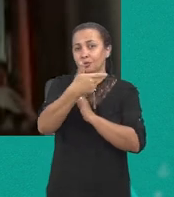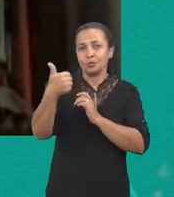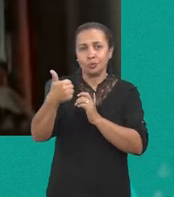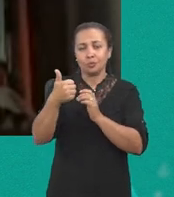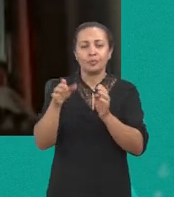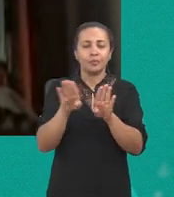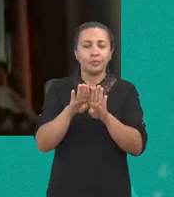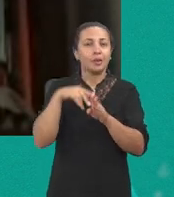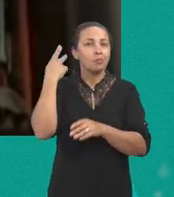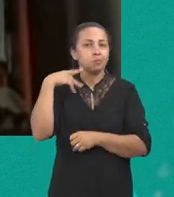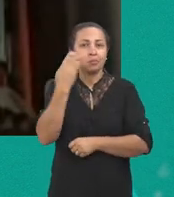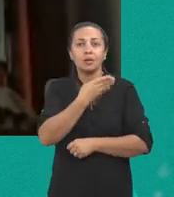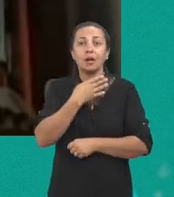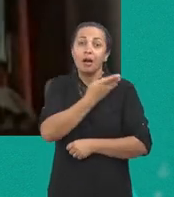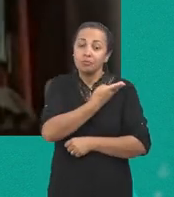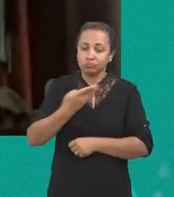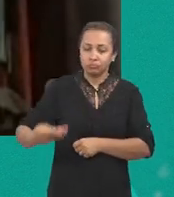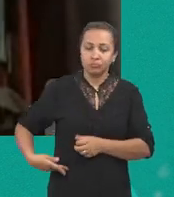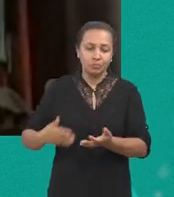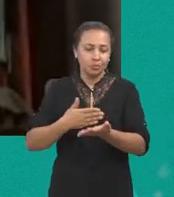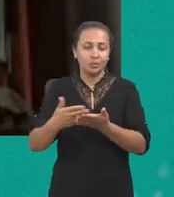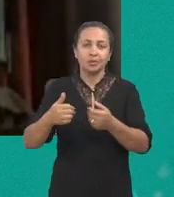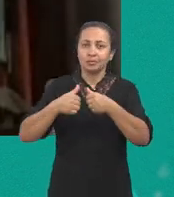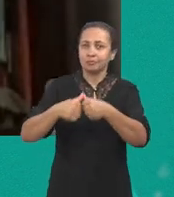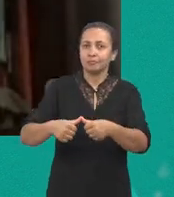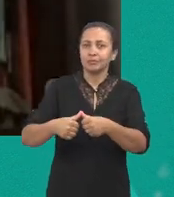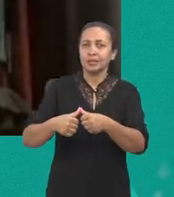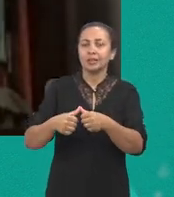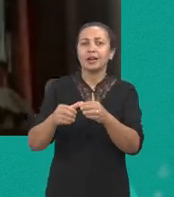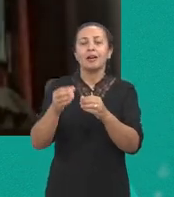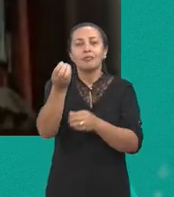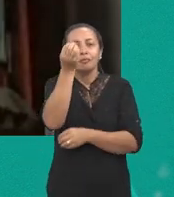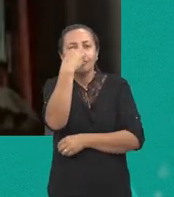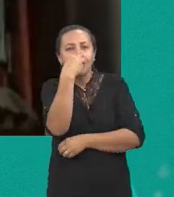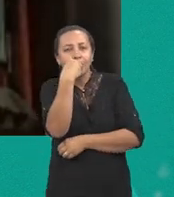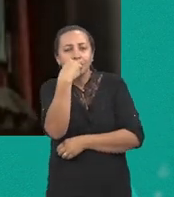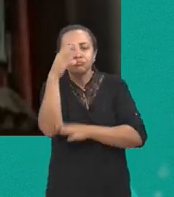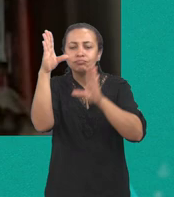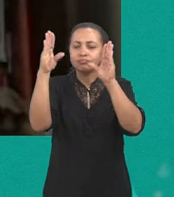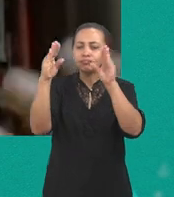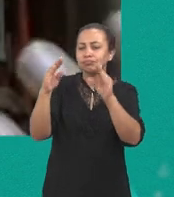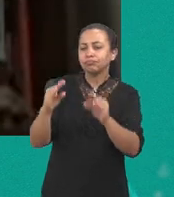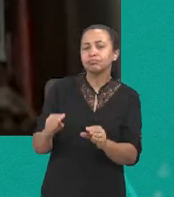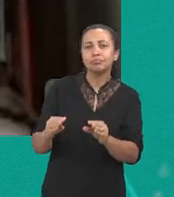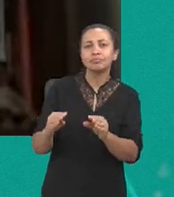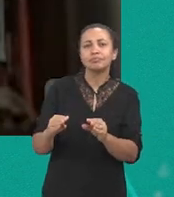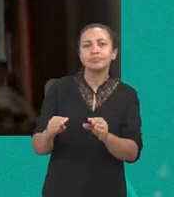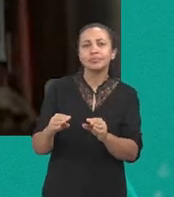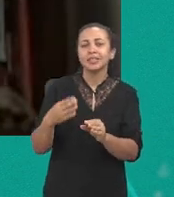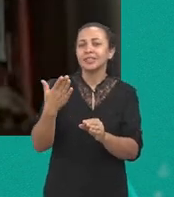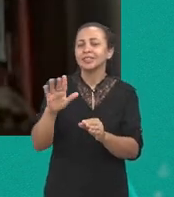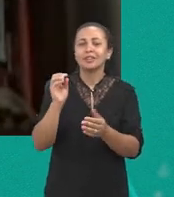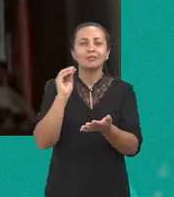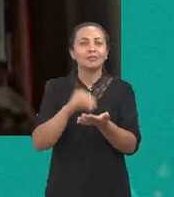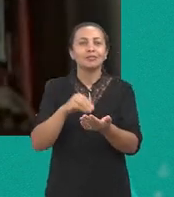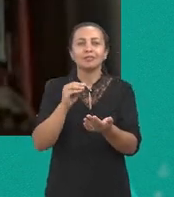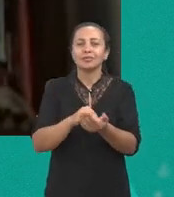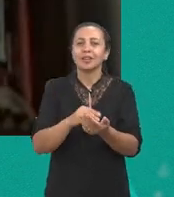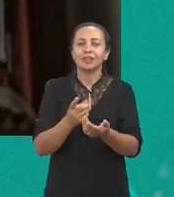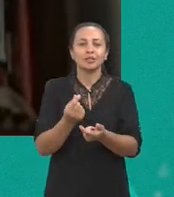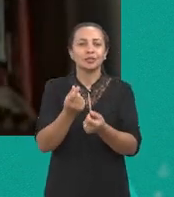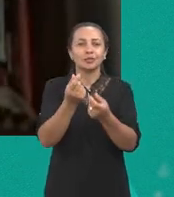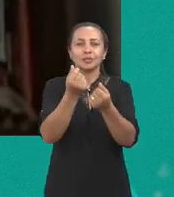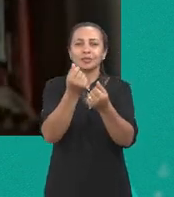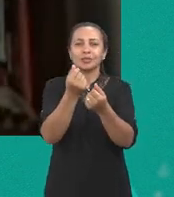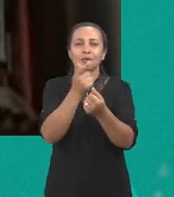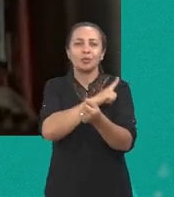essa essas políticas públicas elas começaram a ficar minguadas as e não vai ter o financiamento